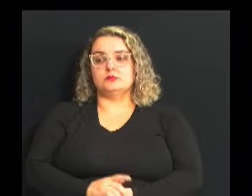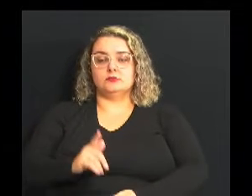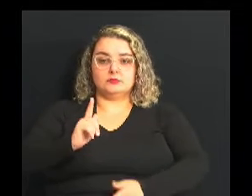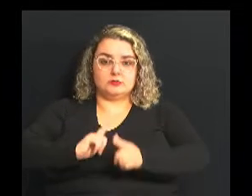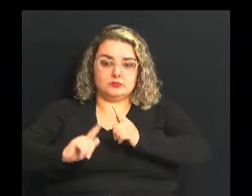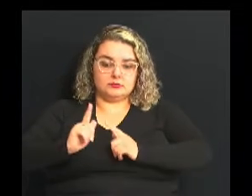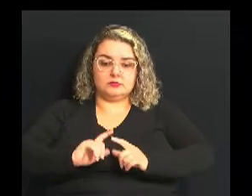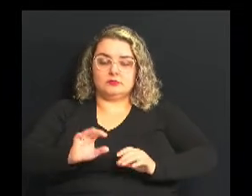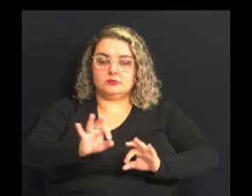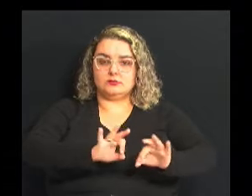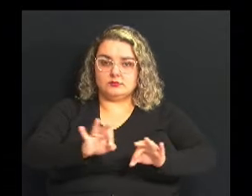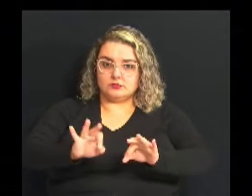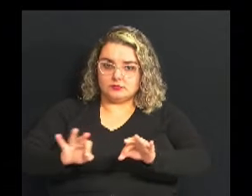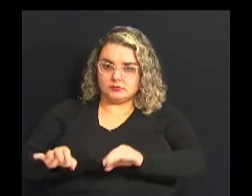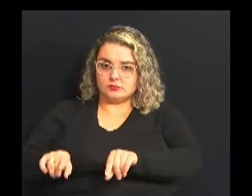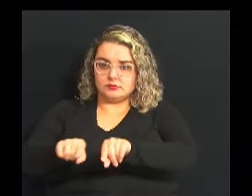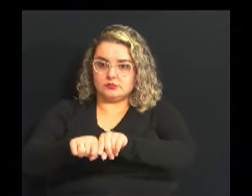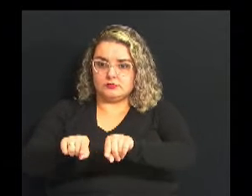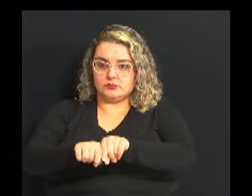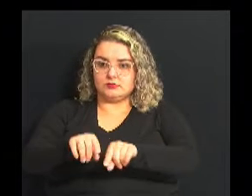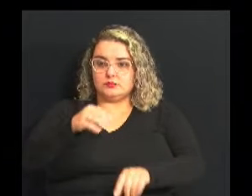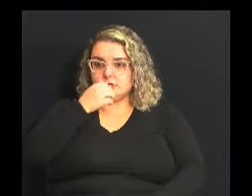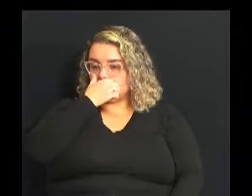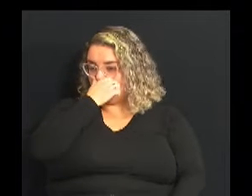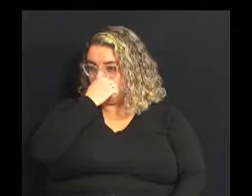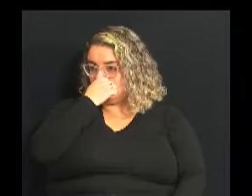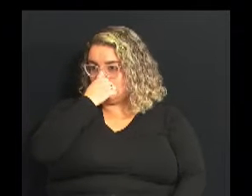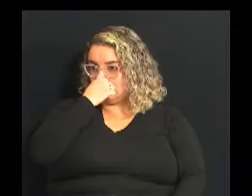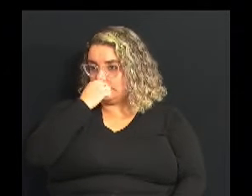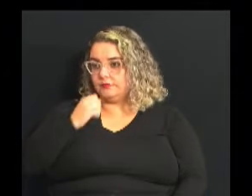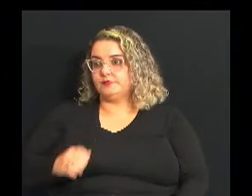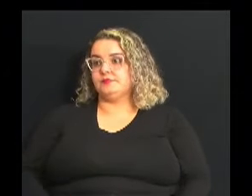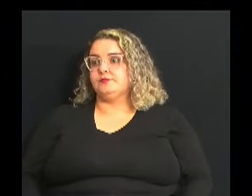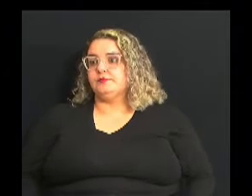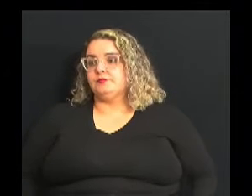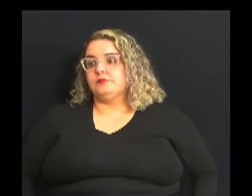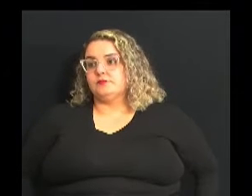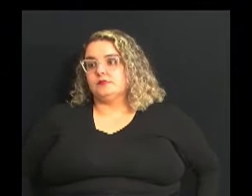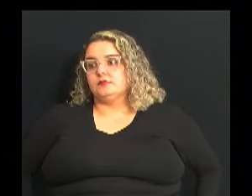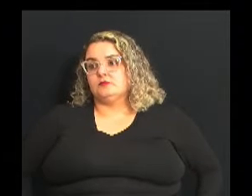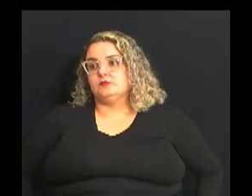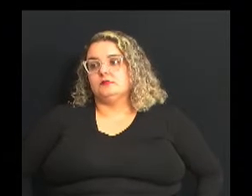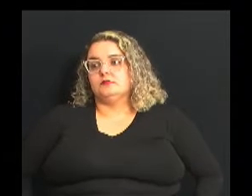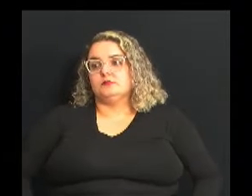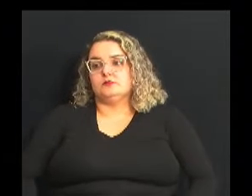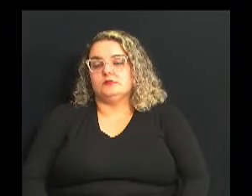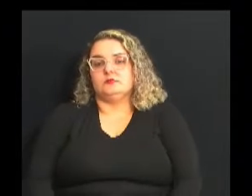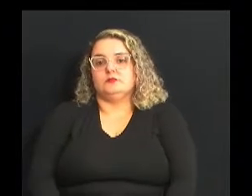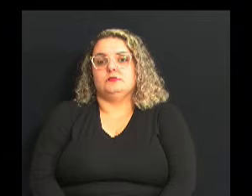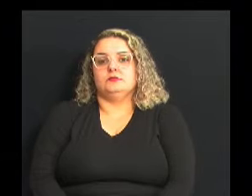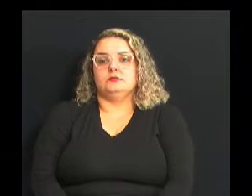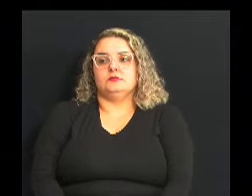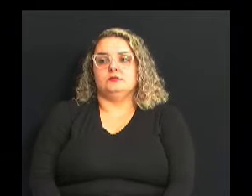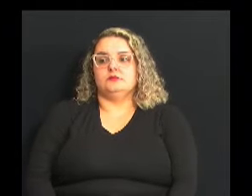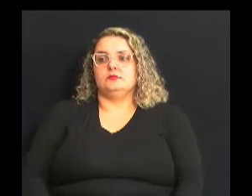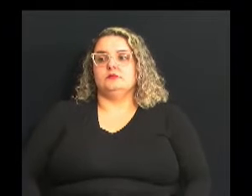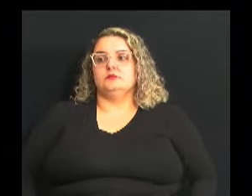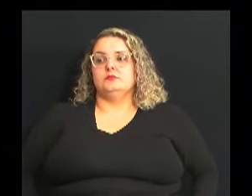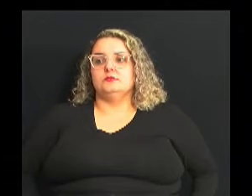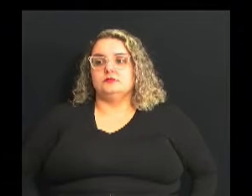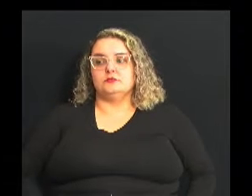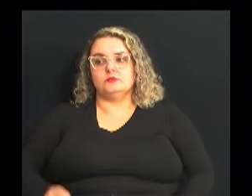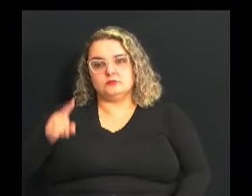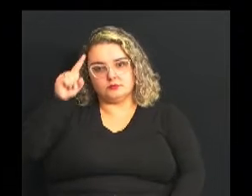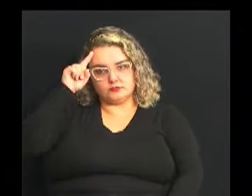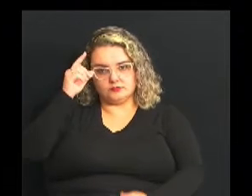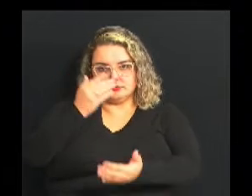projetos, né? Inclusive, controlando todo o fluxo de início e data de início, data final de